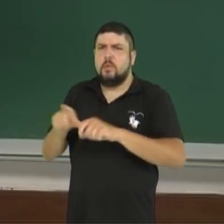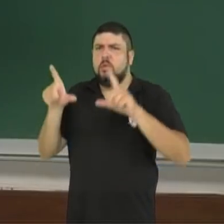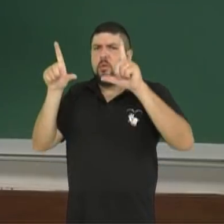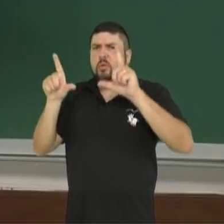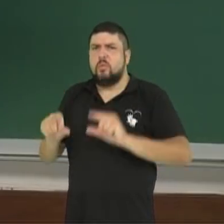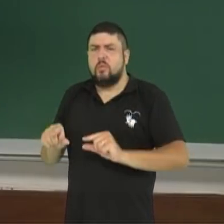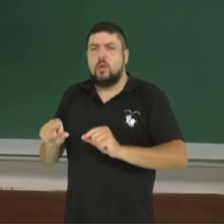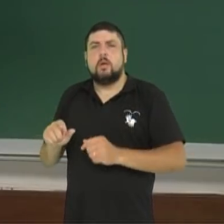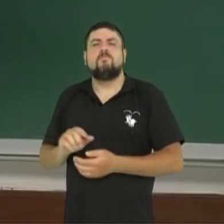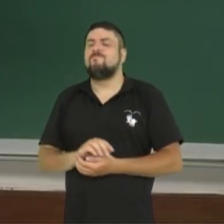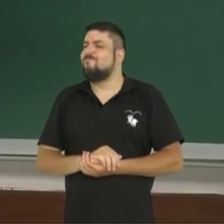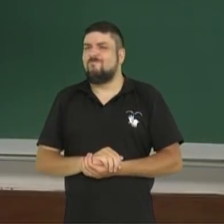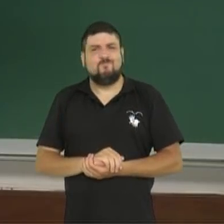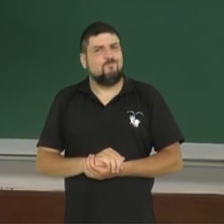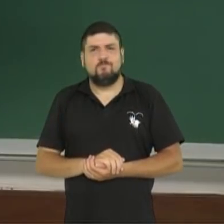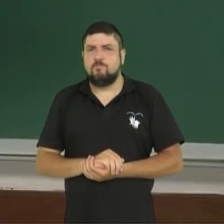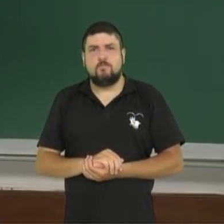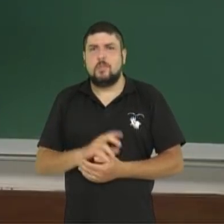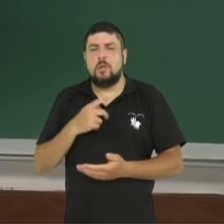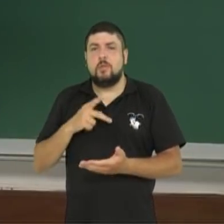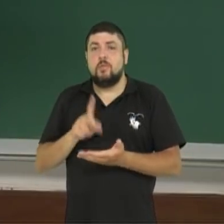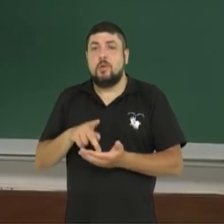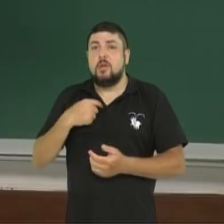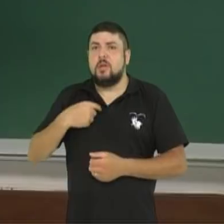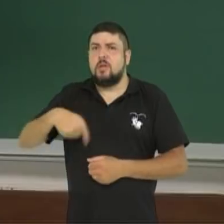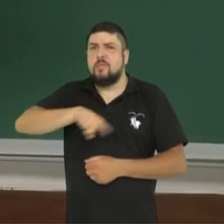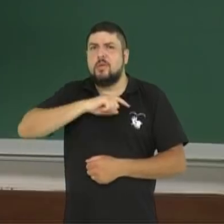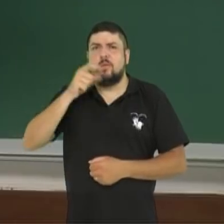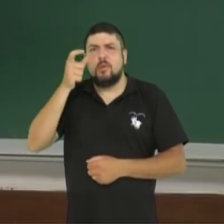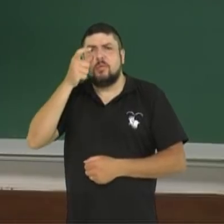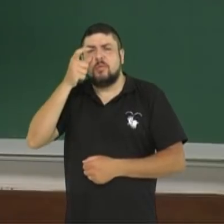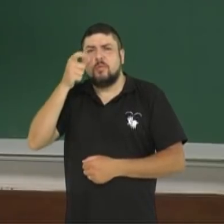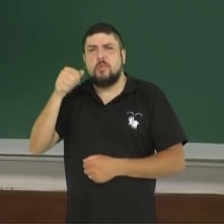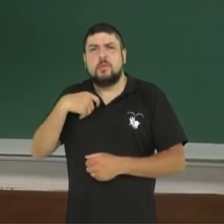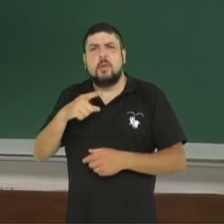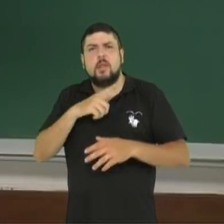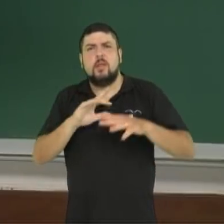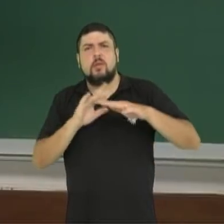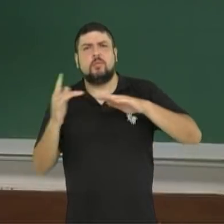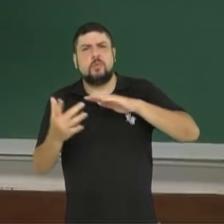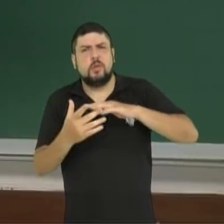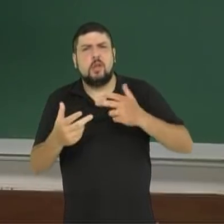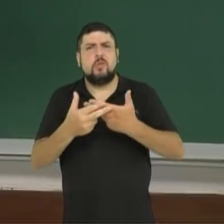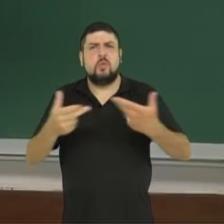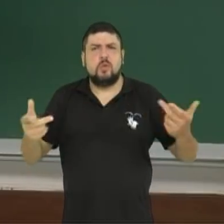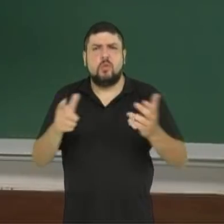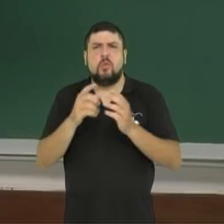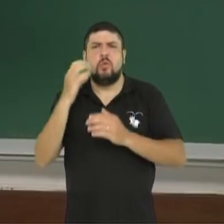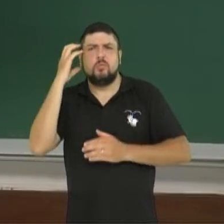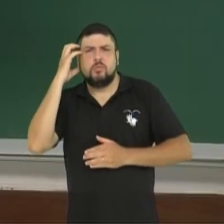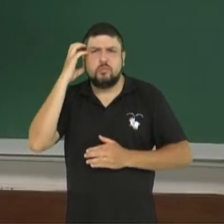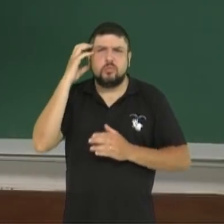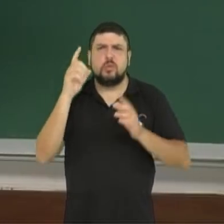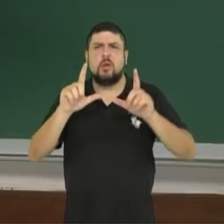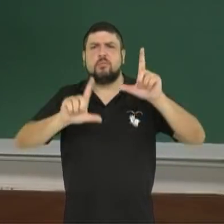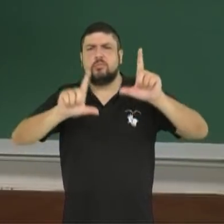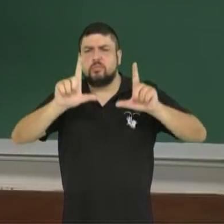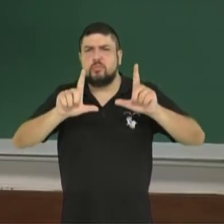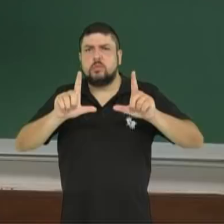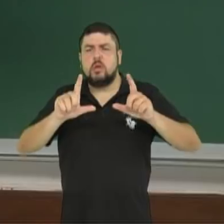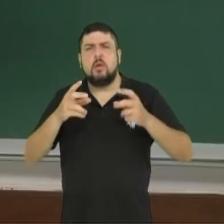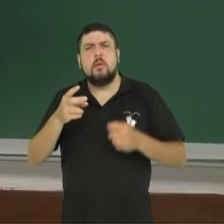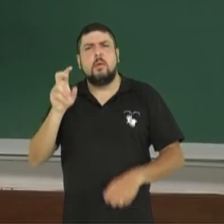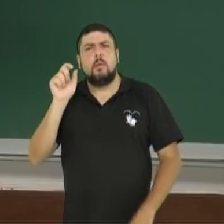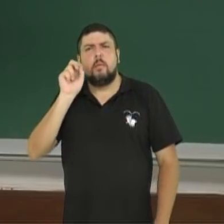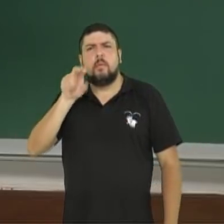que não, né? Cada dia que passa a gente vê uma novidade aí nas mídias, infelizmente, situações que demonstram que o